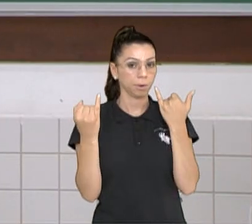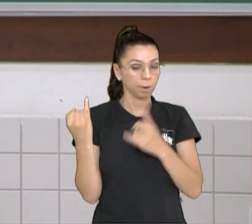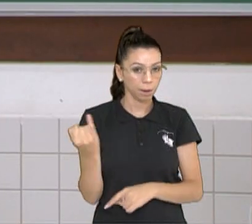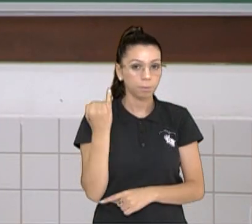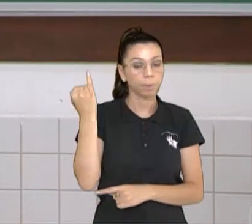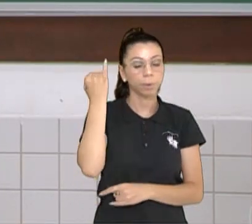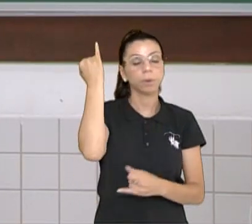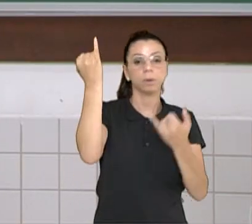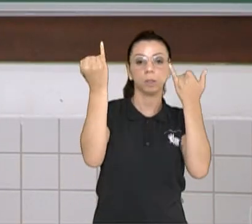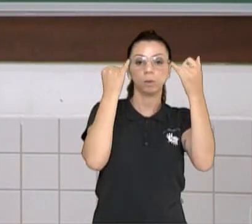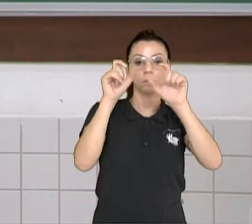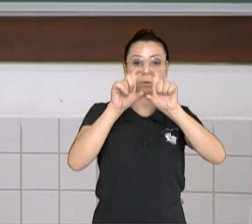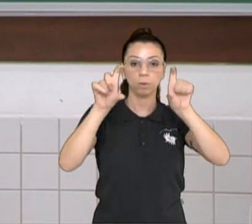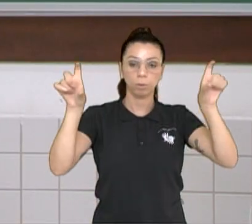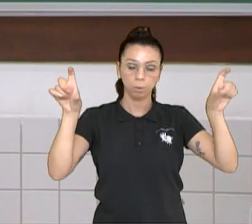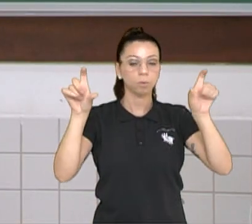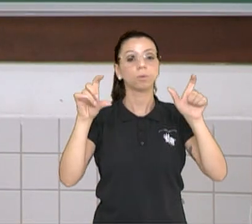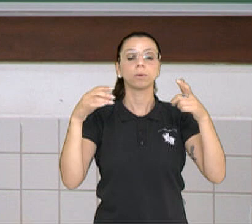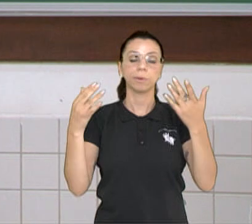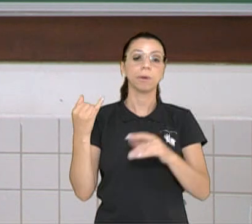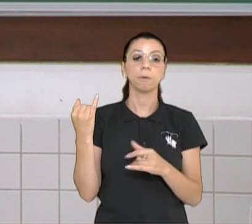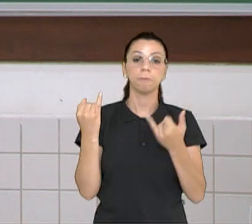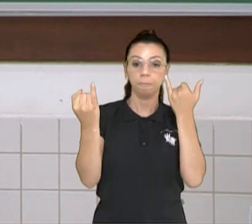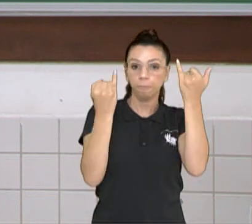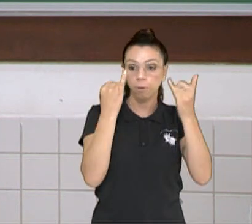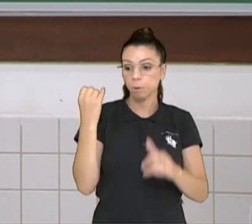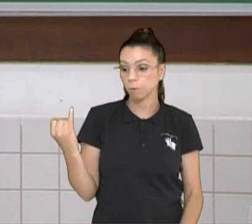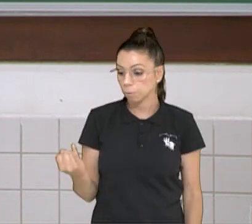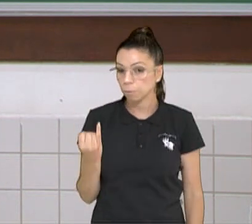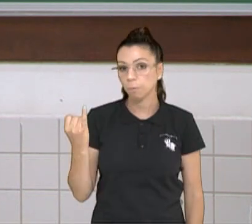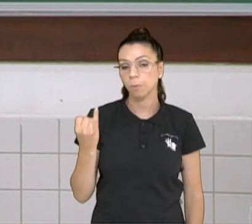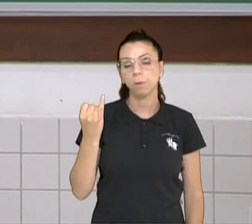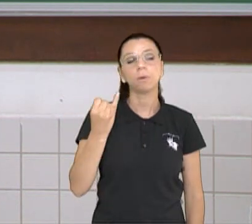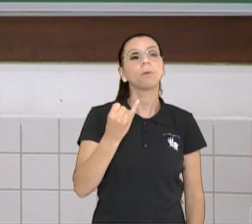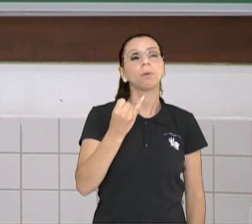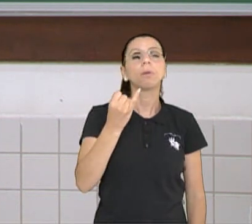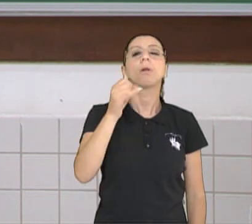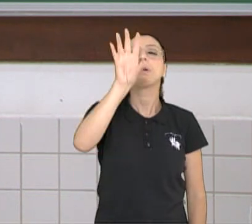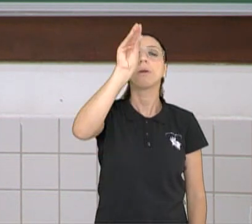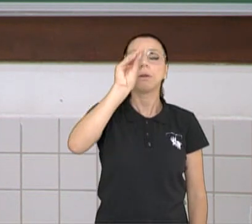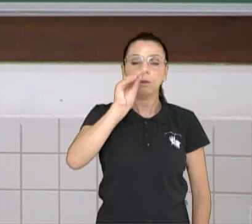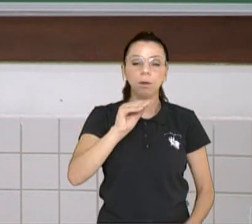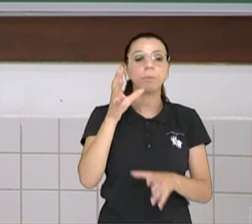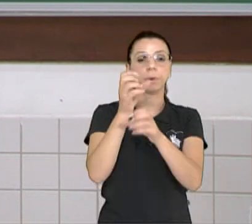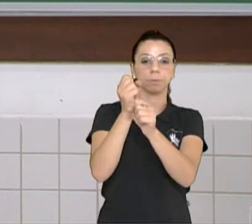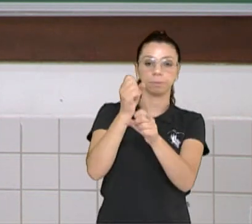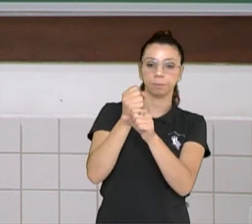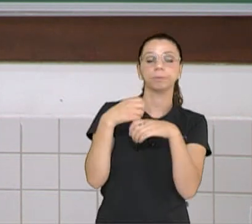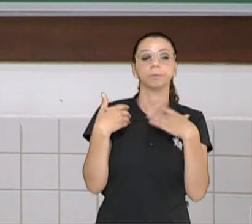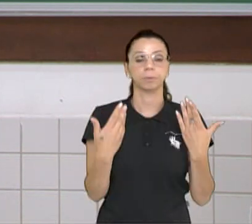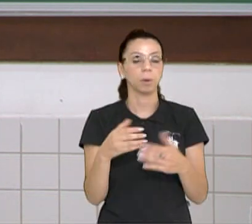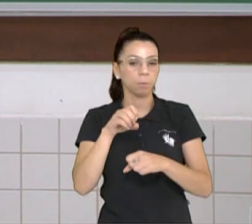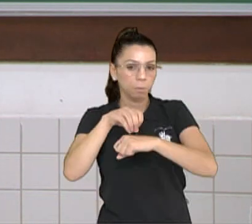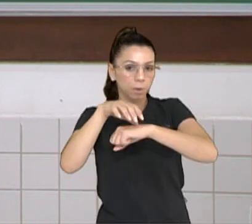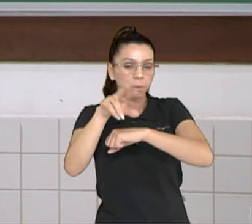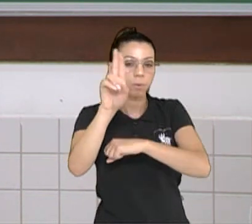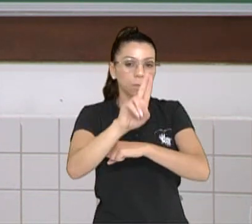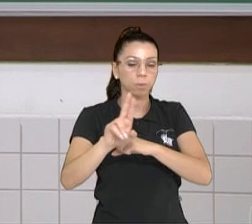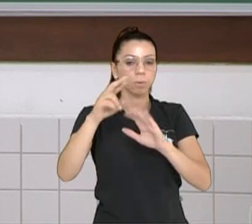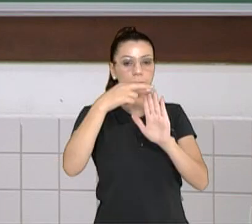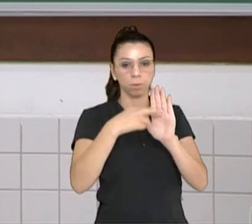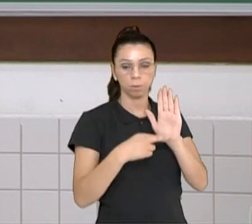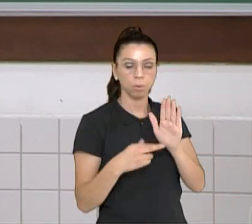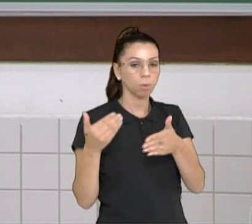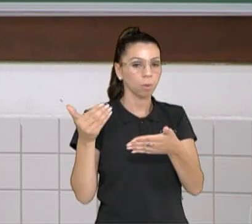o enunciado. Ali, o enunciado tem informações importantes para que você faça esse cálculo. Uma dica, use aquelas fórmulas que eu coloquei